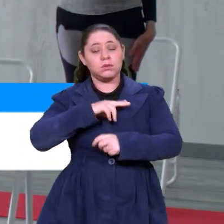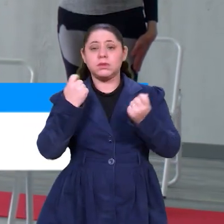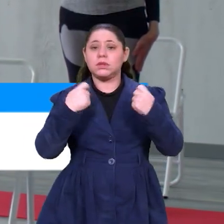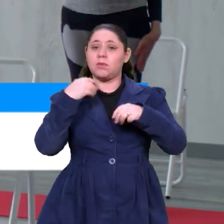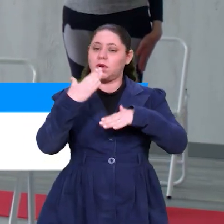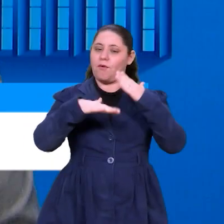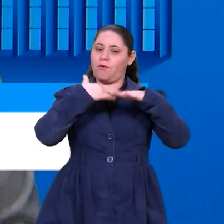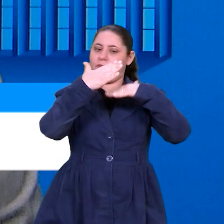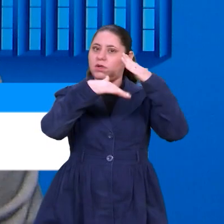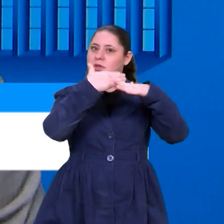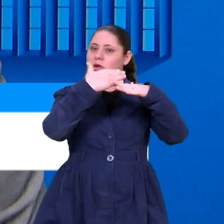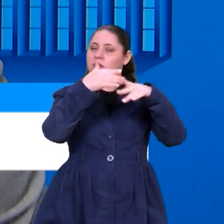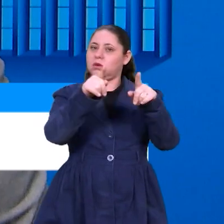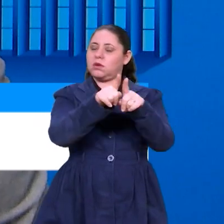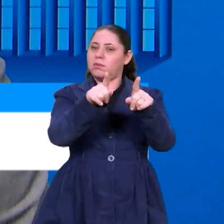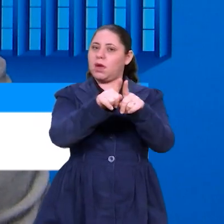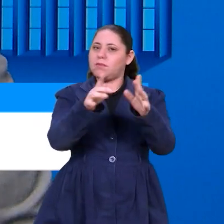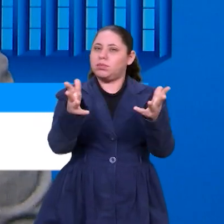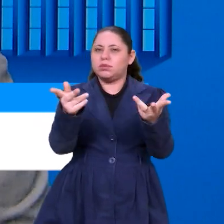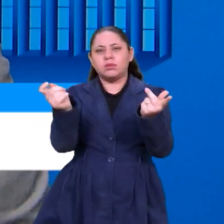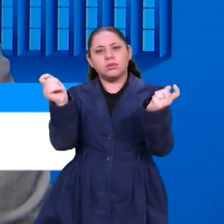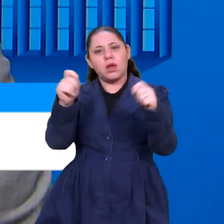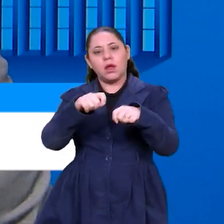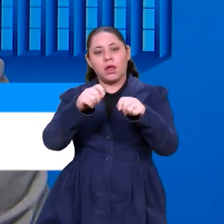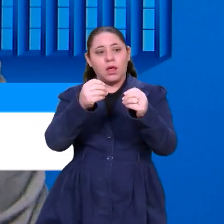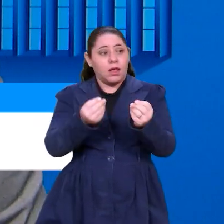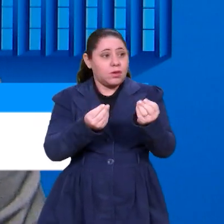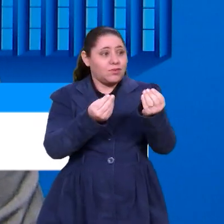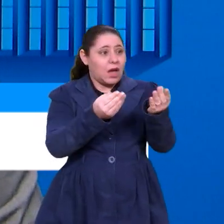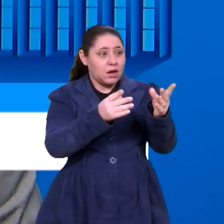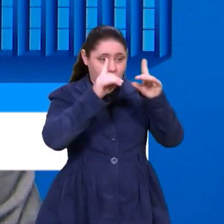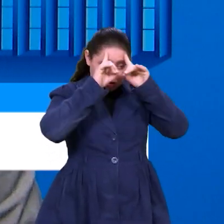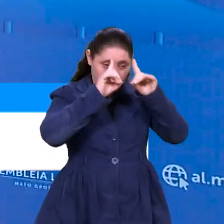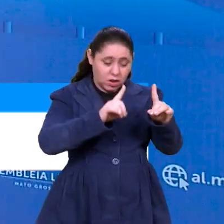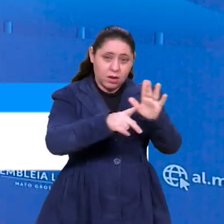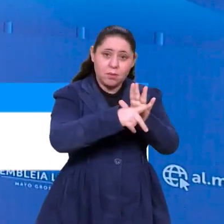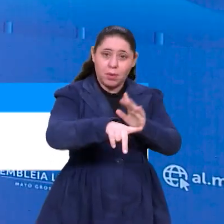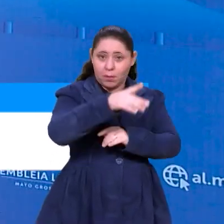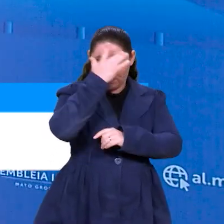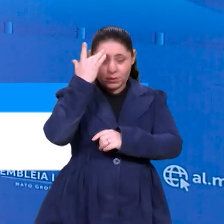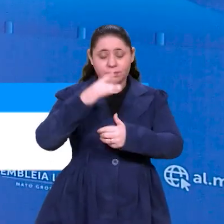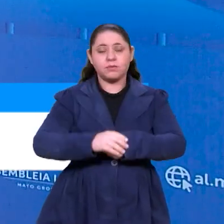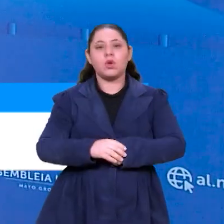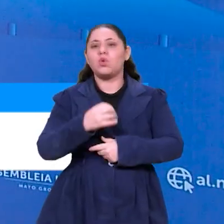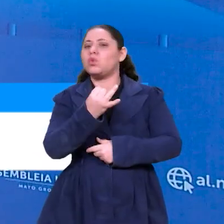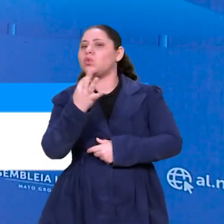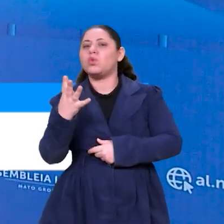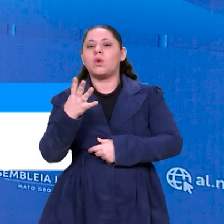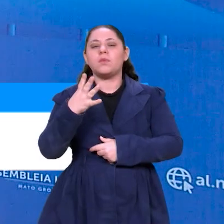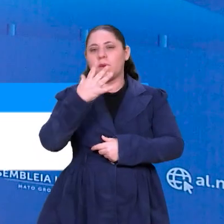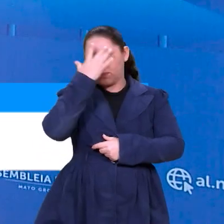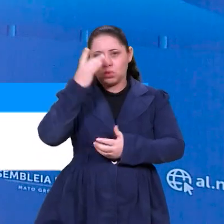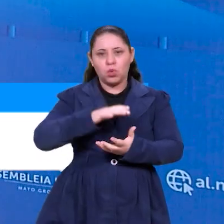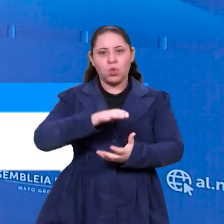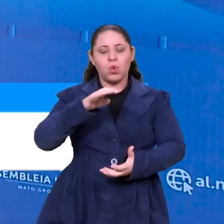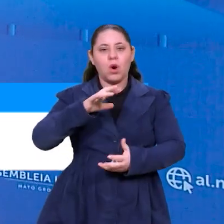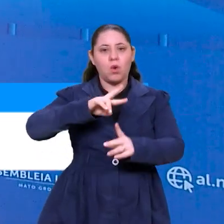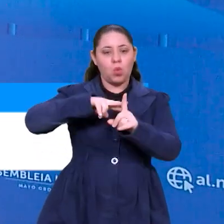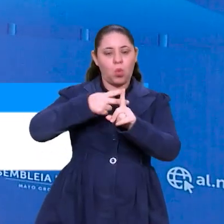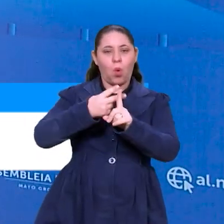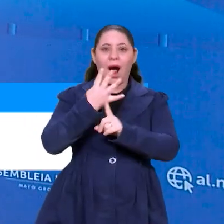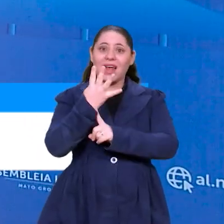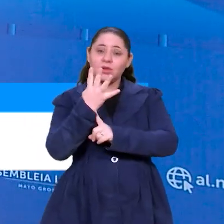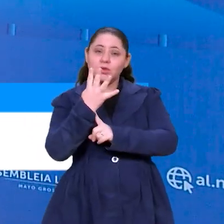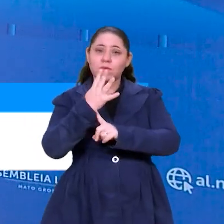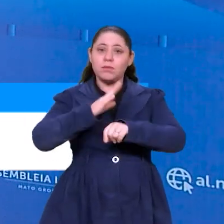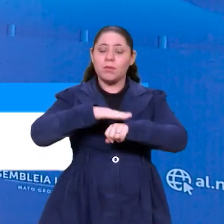precisamos avançar para poder dar dignidade à pessoa idosa. O número de idosos cresce 4 vezes mais